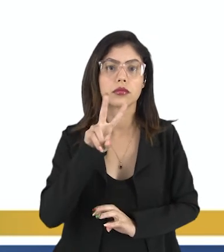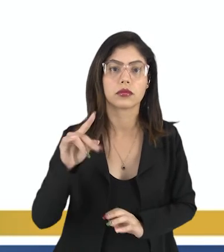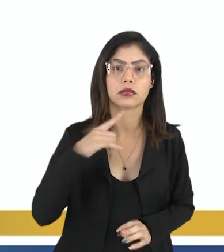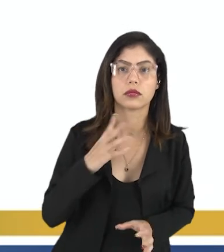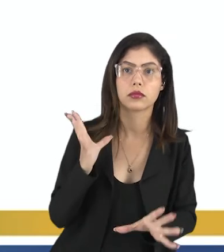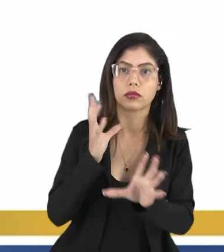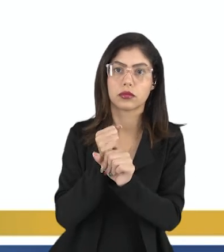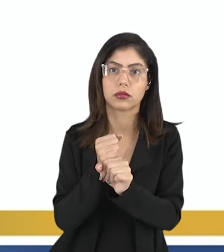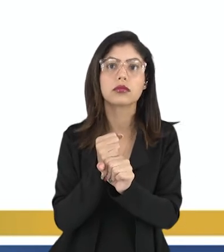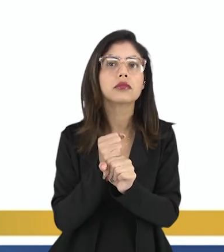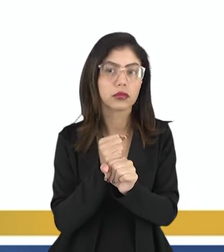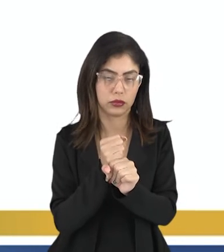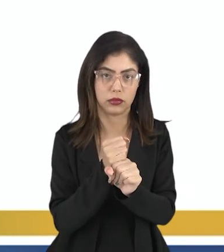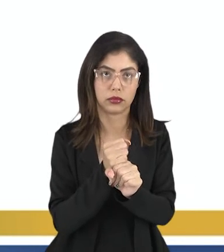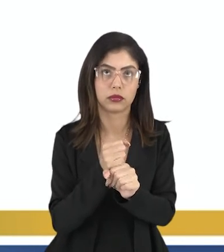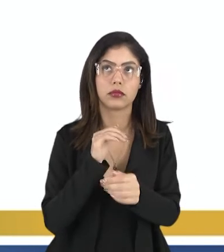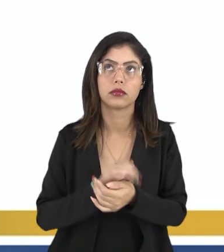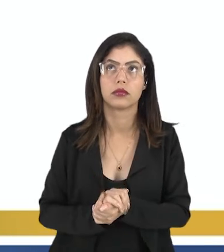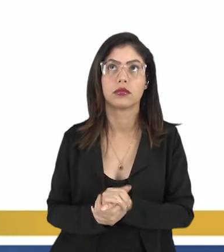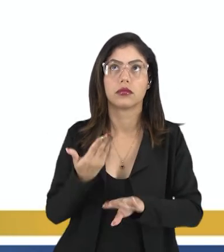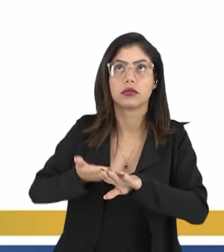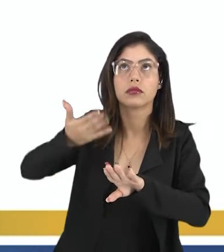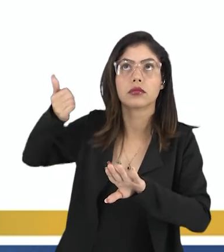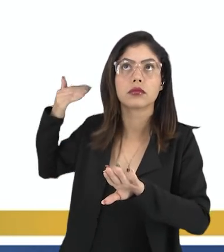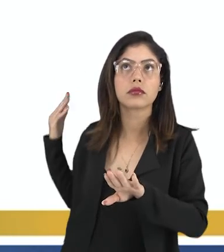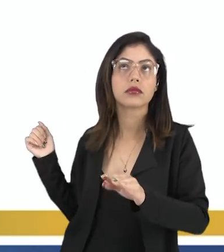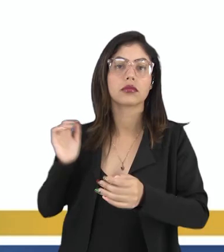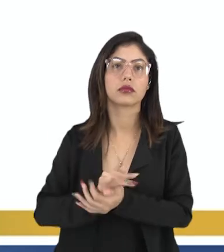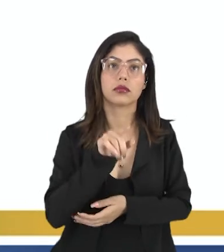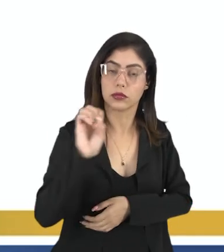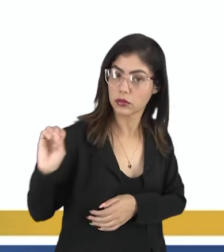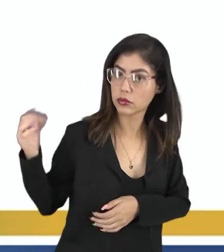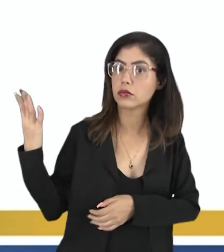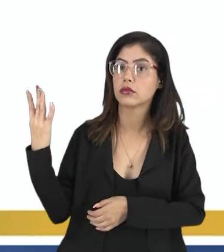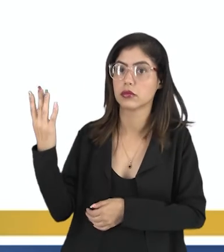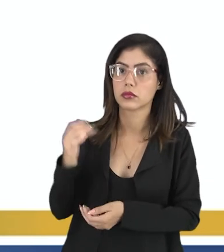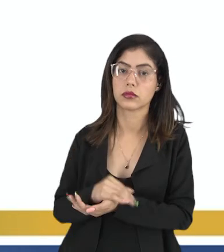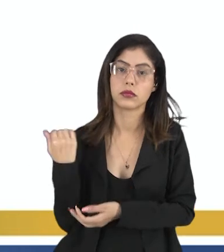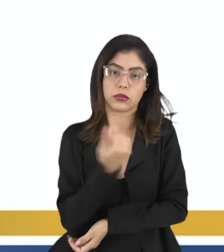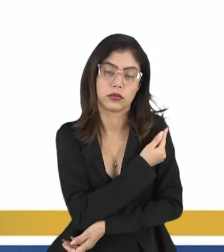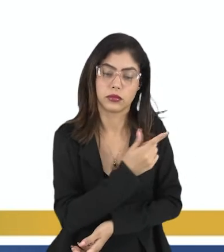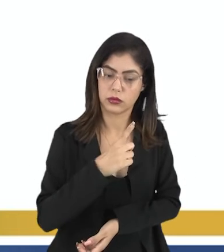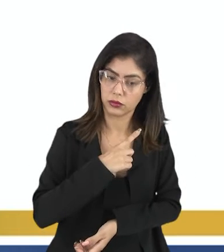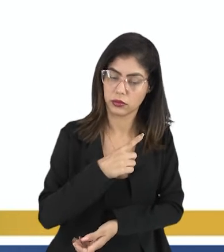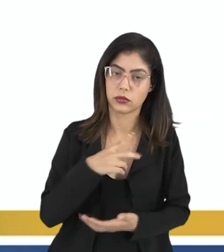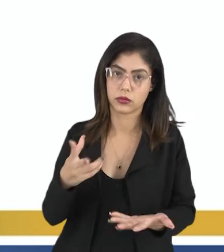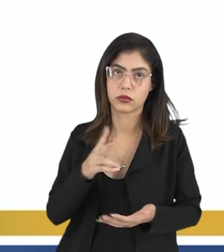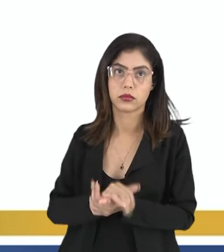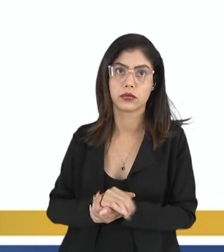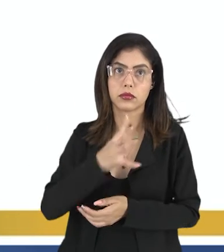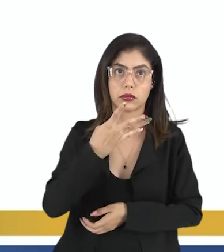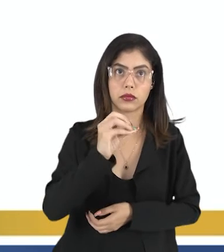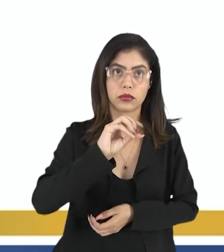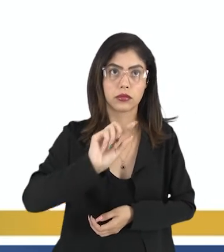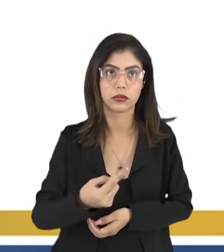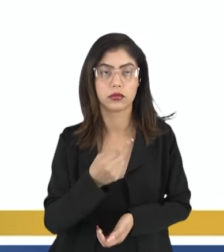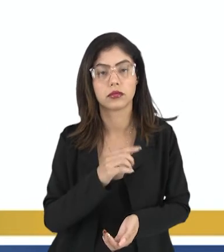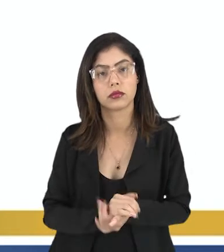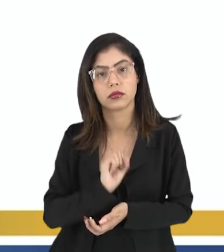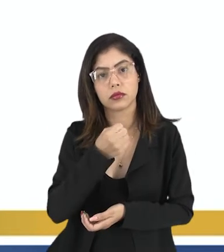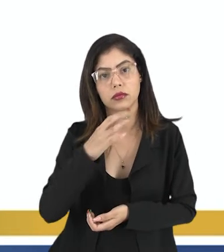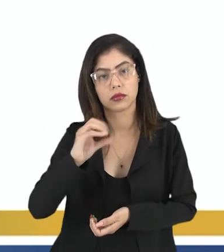vou somar esse valor ao montante anterior. Então, nesse caso, nós teremos 40.800 mais